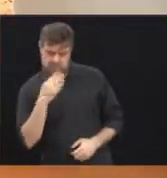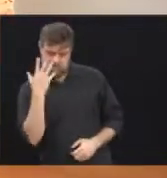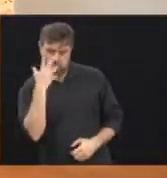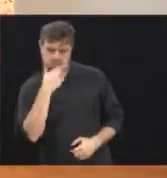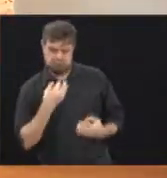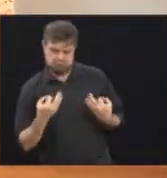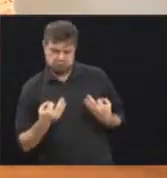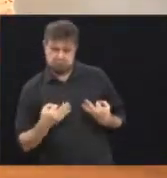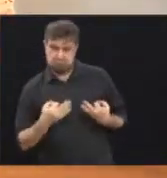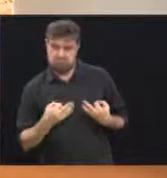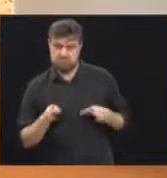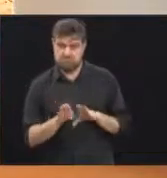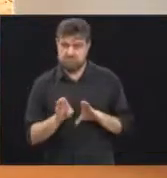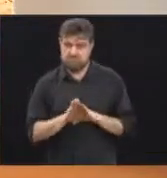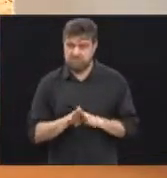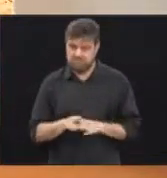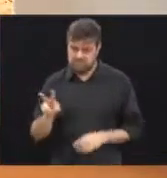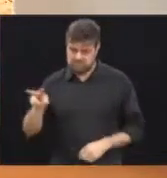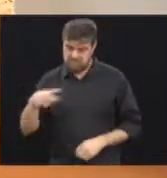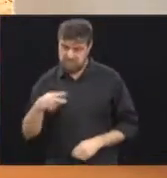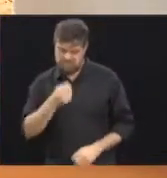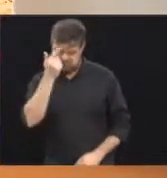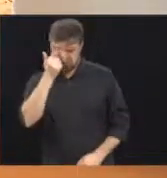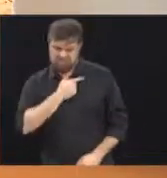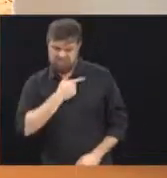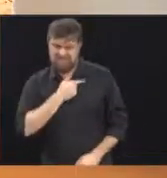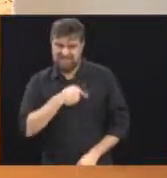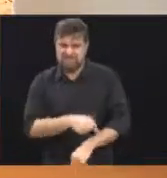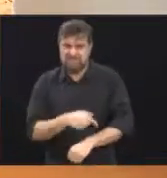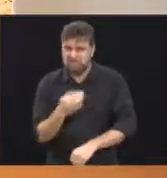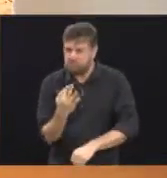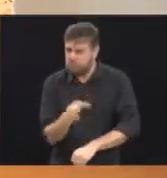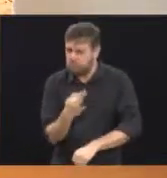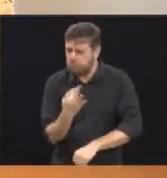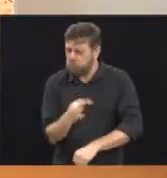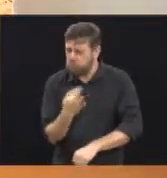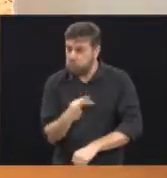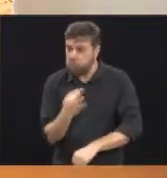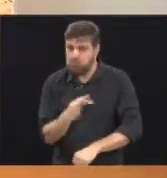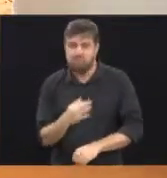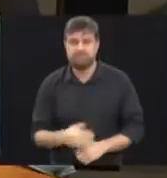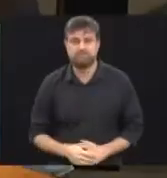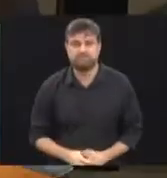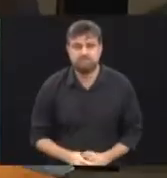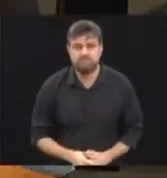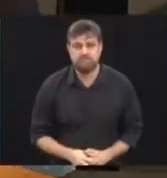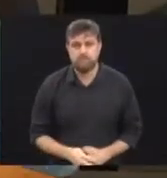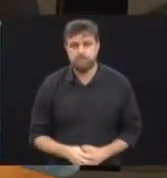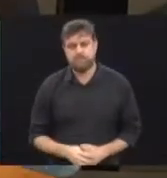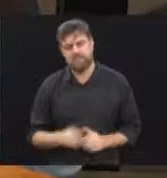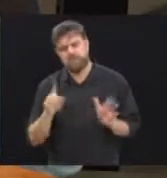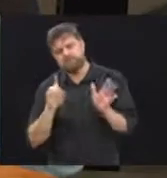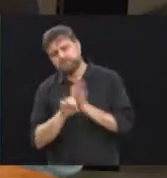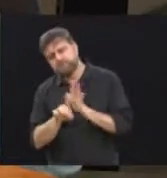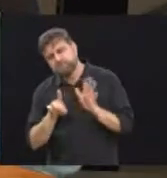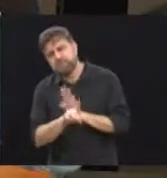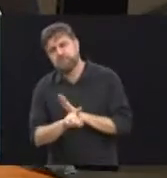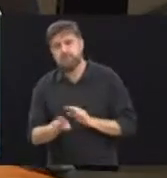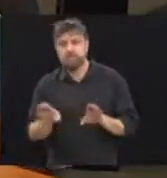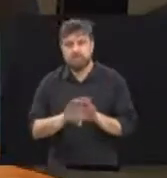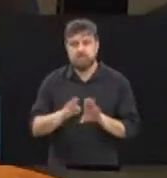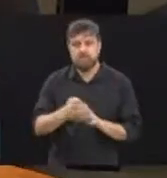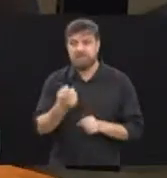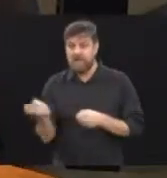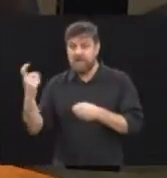mais estética e menos dolorosa, muitas vezes, sem dúvida nenhuma. Doutor, eu gostaria